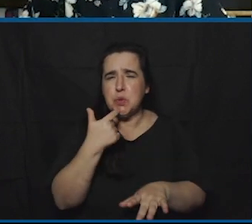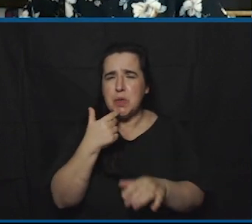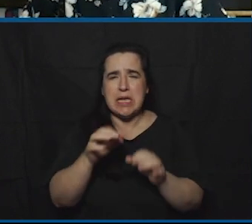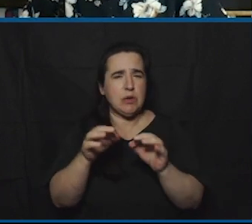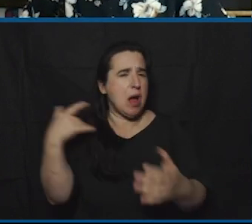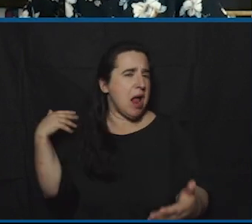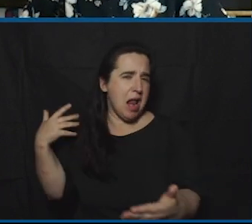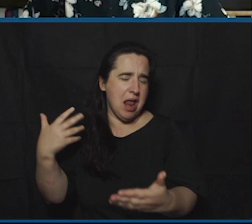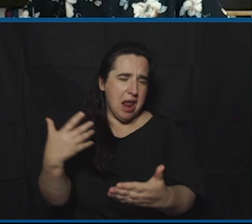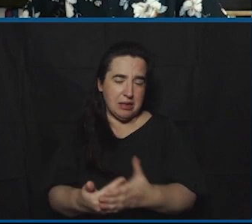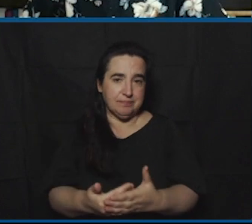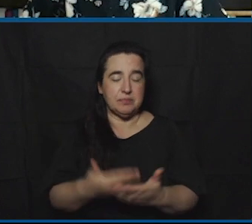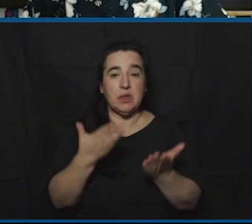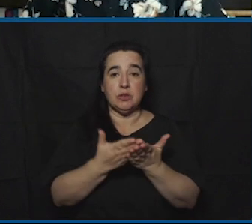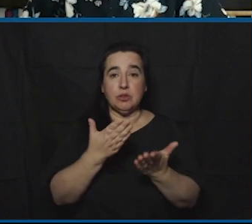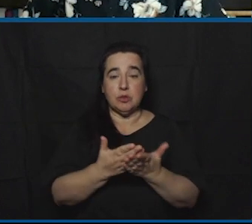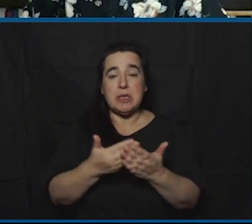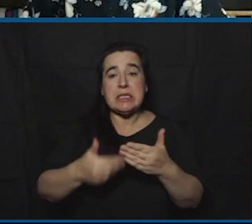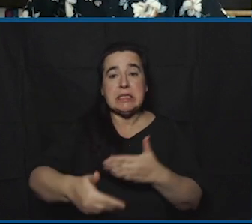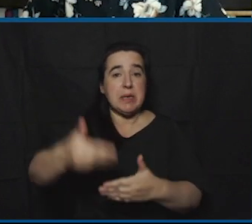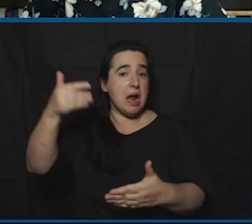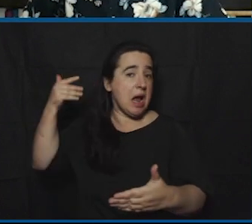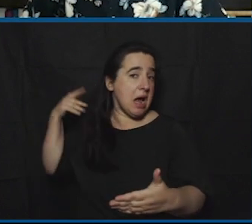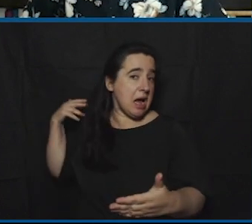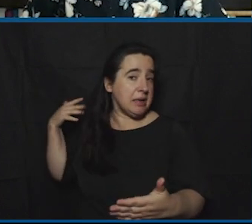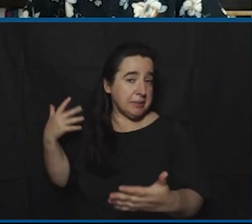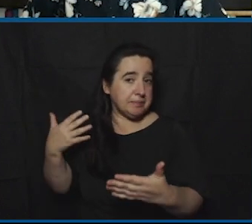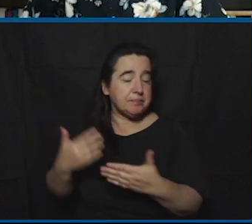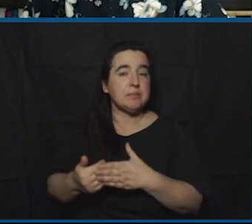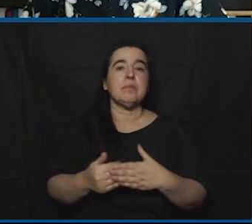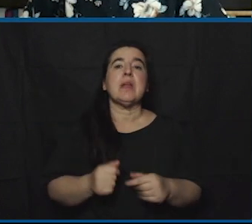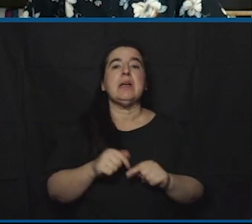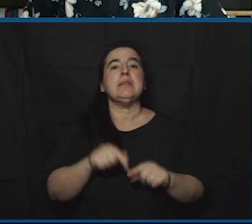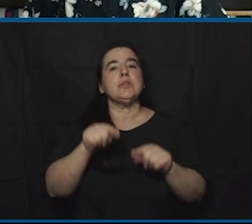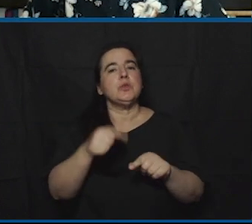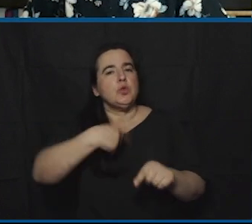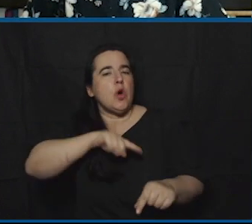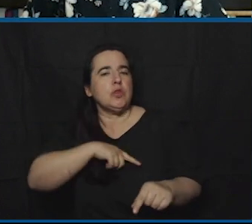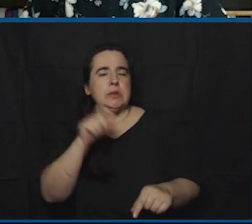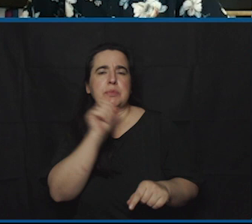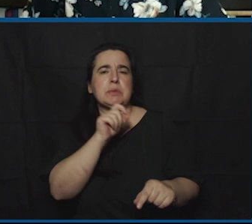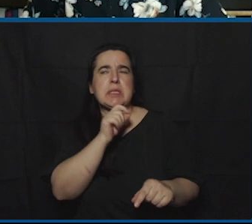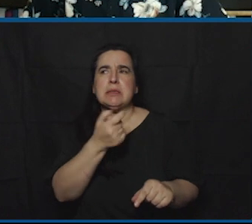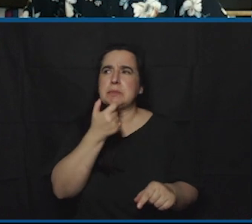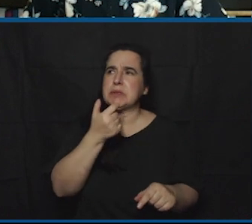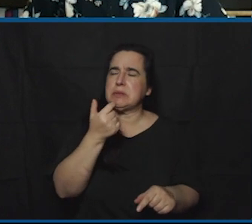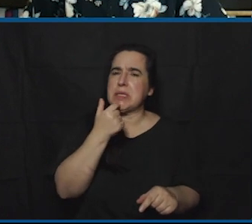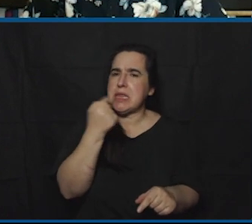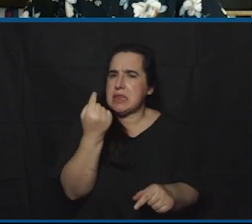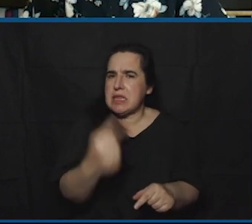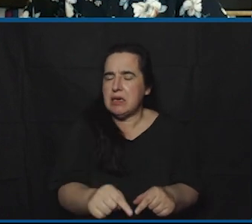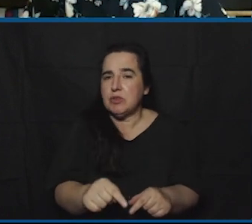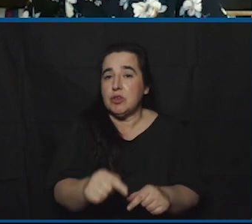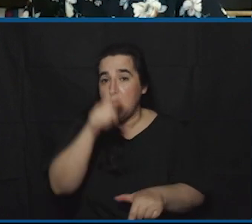agora. No estudo que fizemos nas semanas precedentes, nós tivemos a oportunidade de perceber que o povo especial